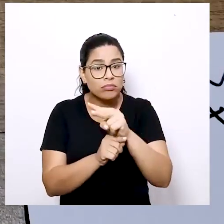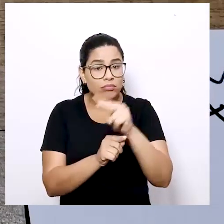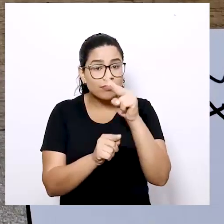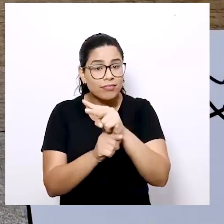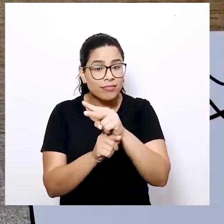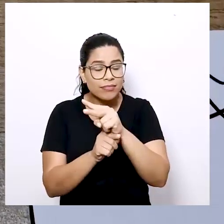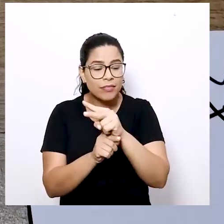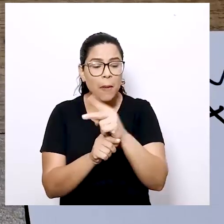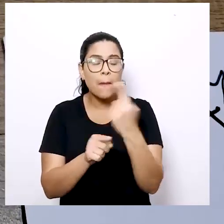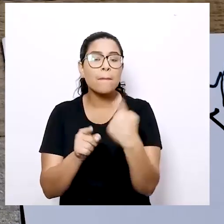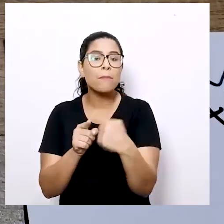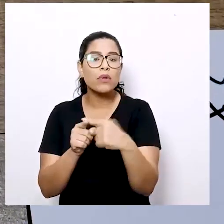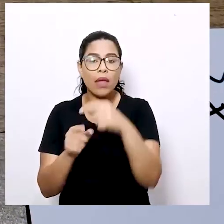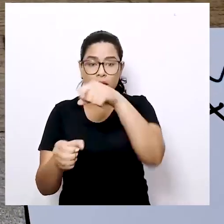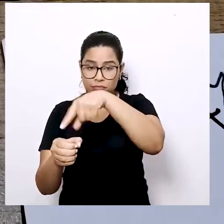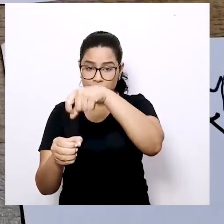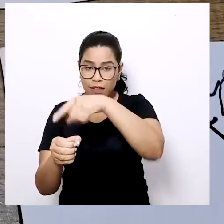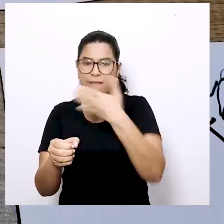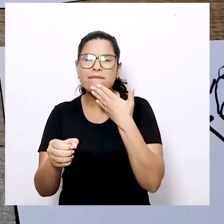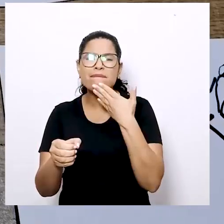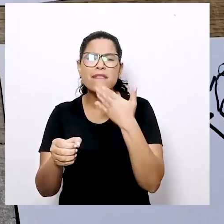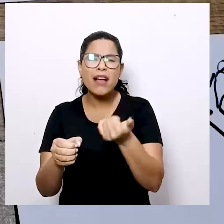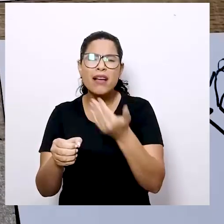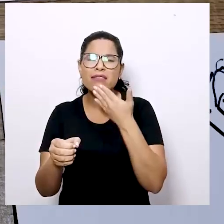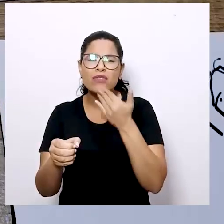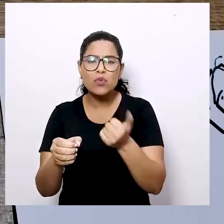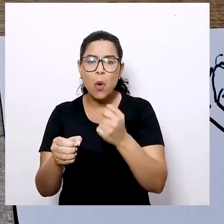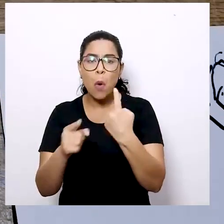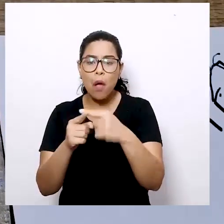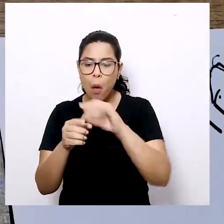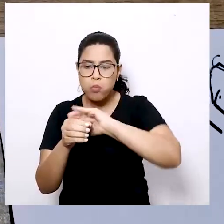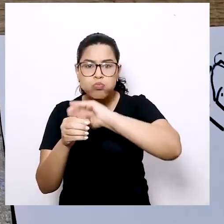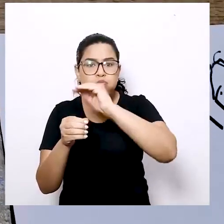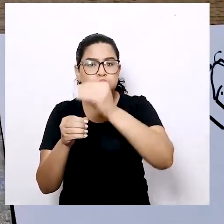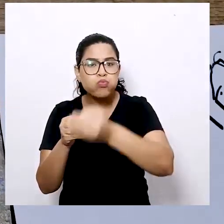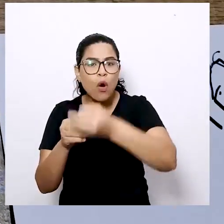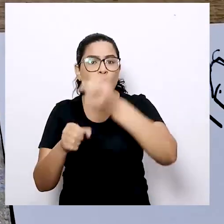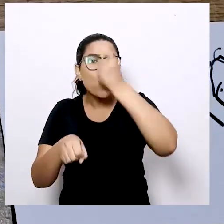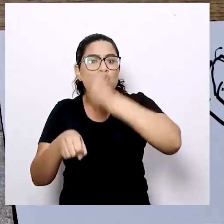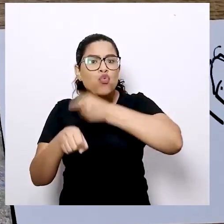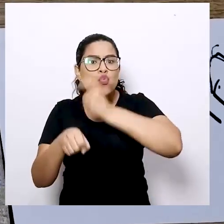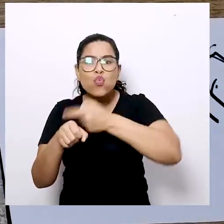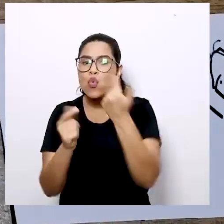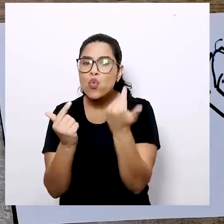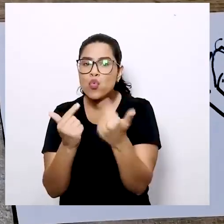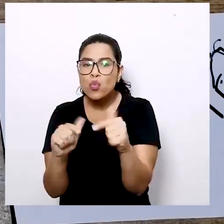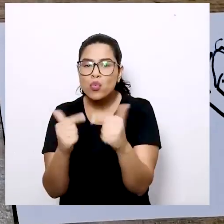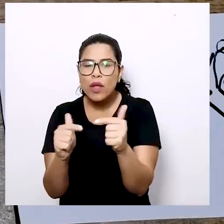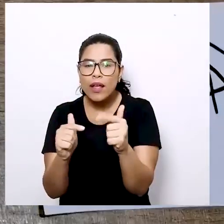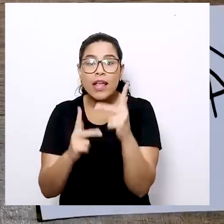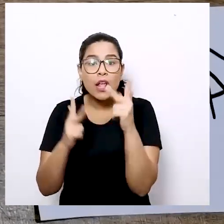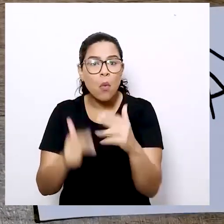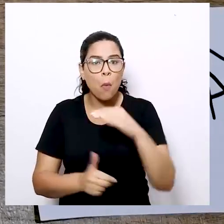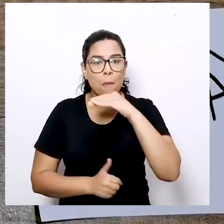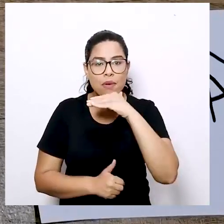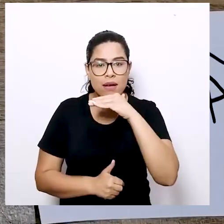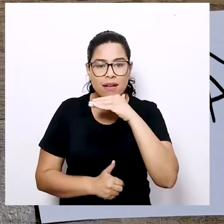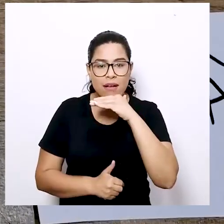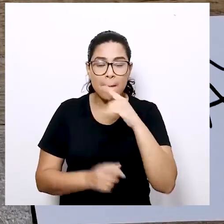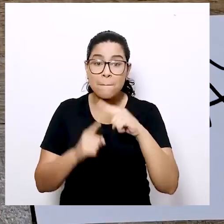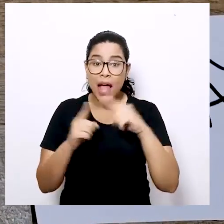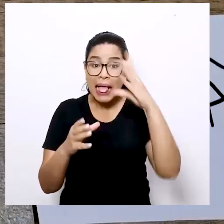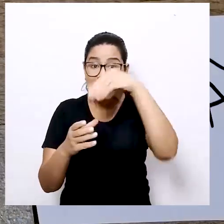Algumas sementes germinam muito fácil porque não tem essa capinha dura em volta como a azeitona e a manga. Mas lá